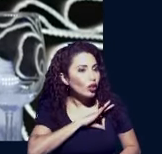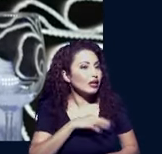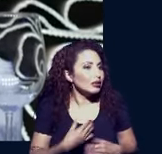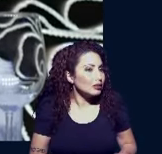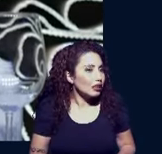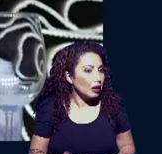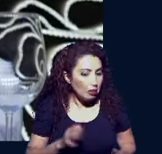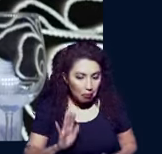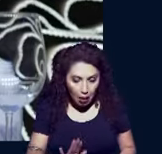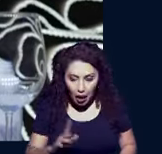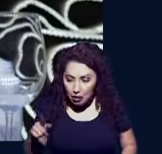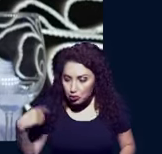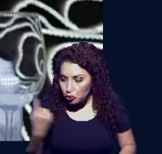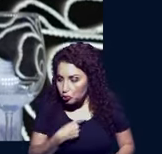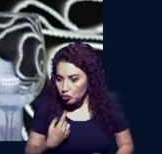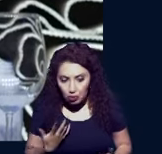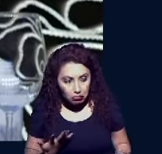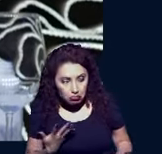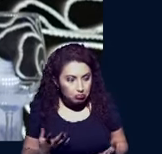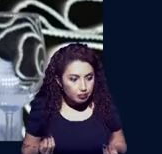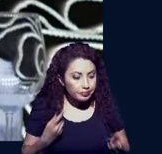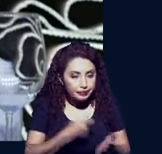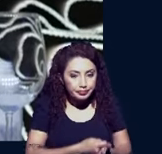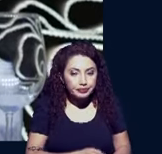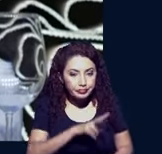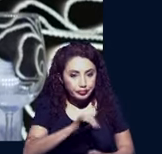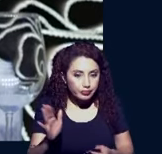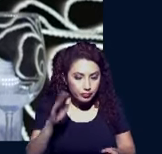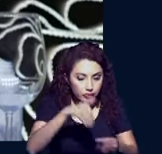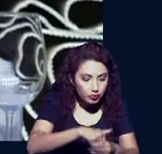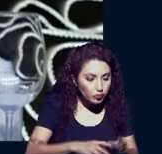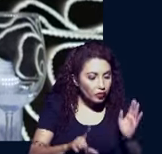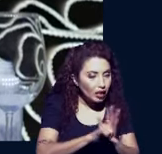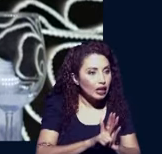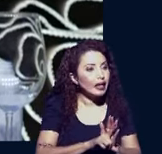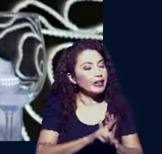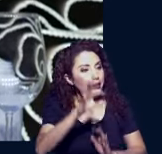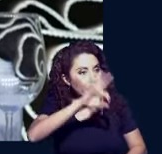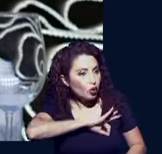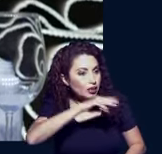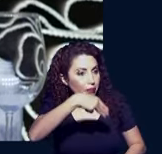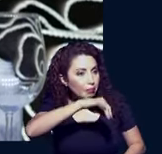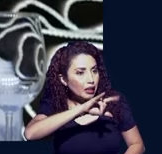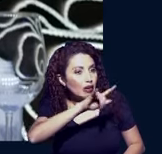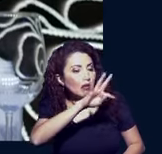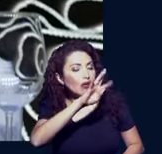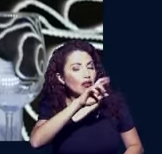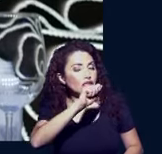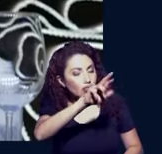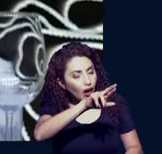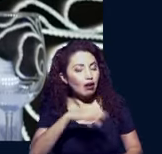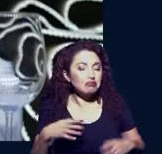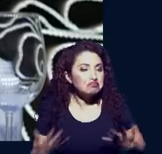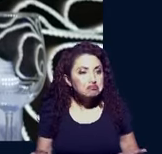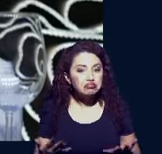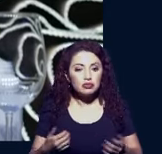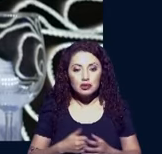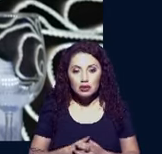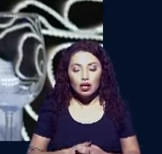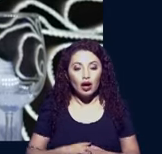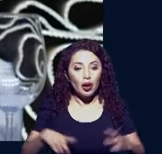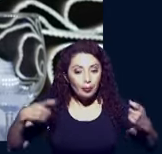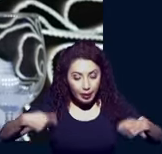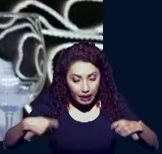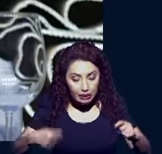sobre nós o congresso vai votar a lei orgânica da polícia militar e a e assim por diante então assim é preciso que a gente